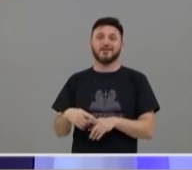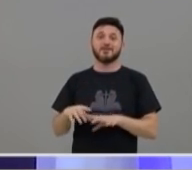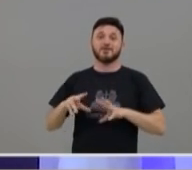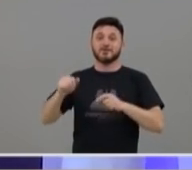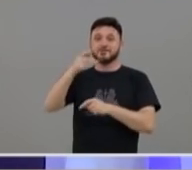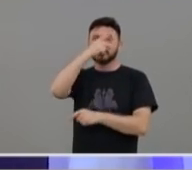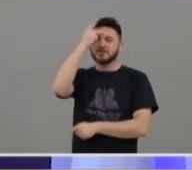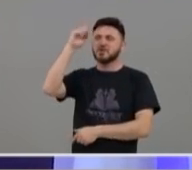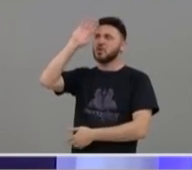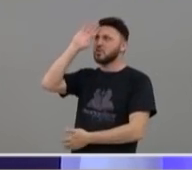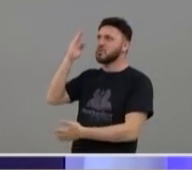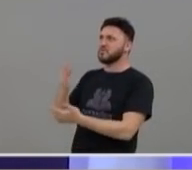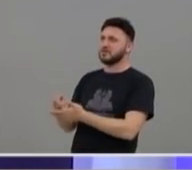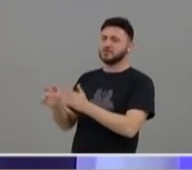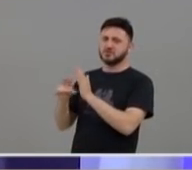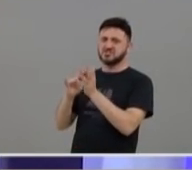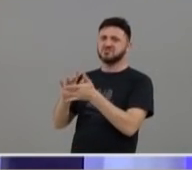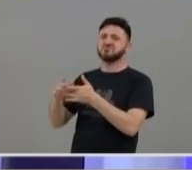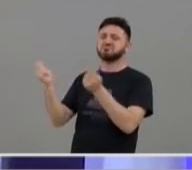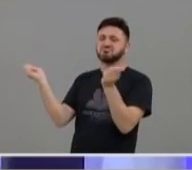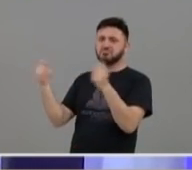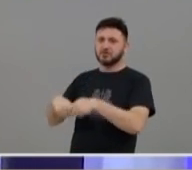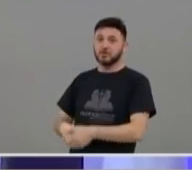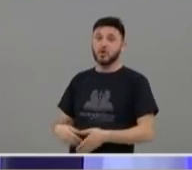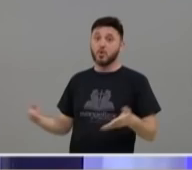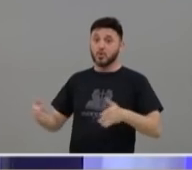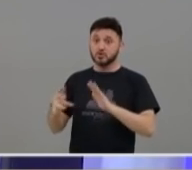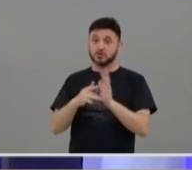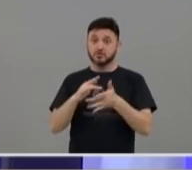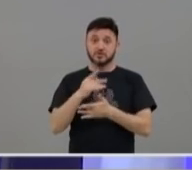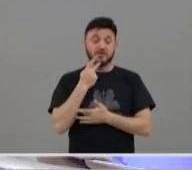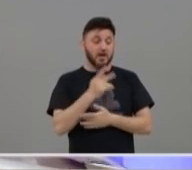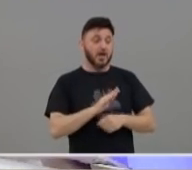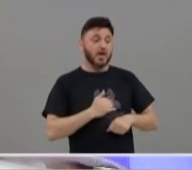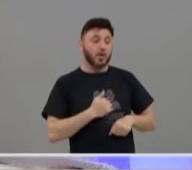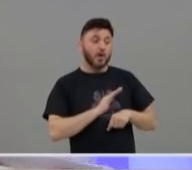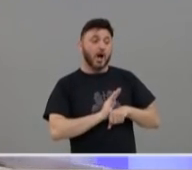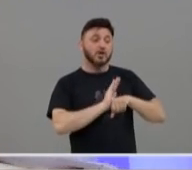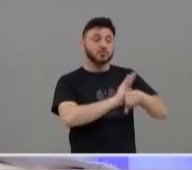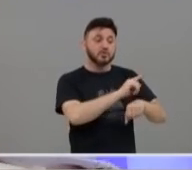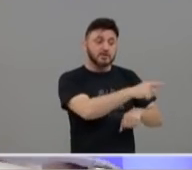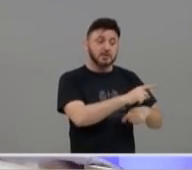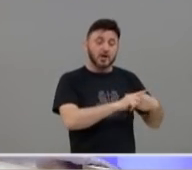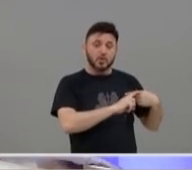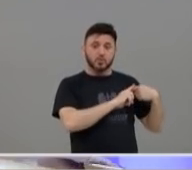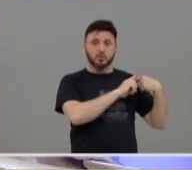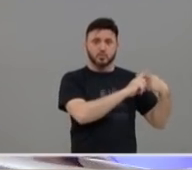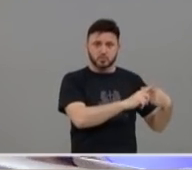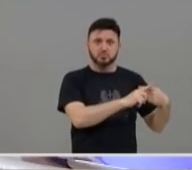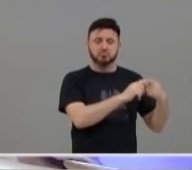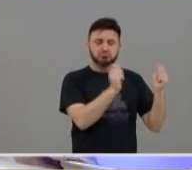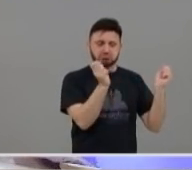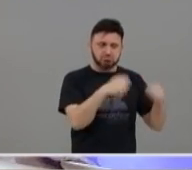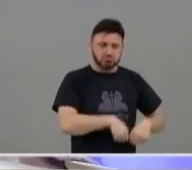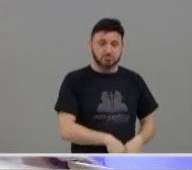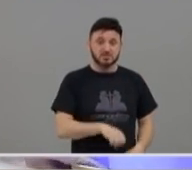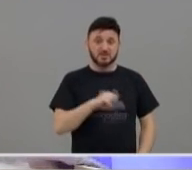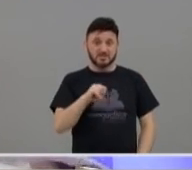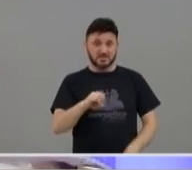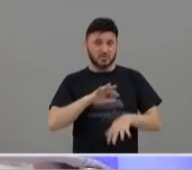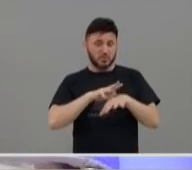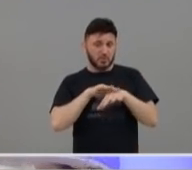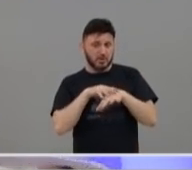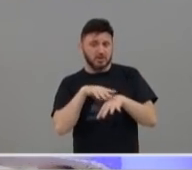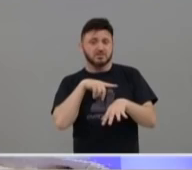hoje o Senhor diz para você: eu te ajudo a levar a sua cruz. Eu te ajudo, filha. Se há alguma